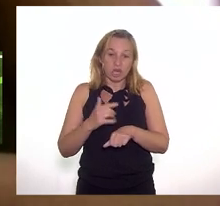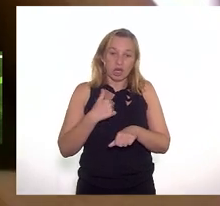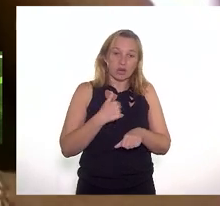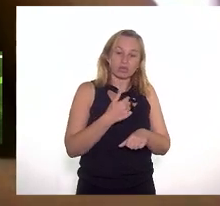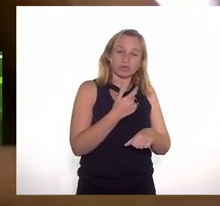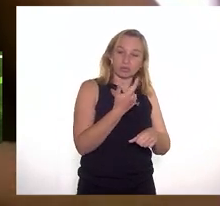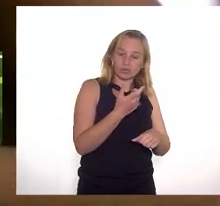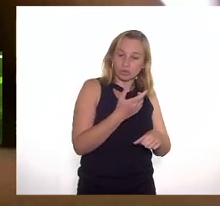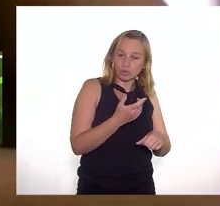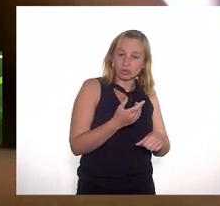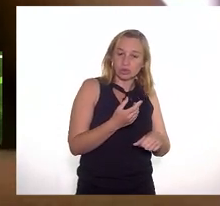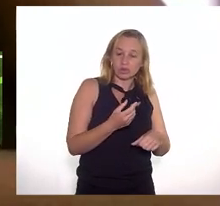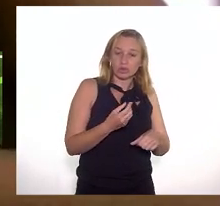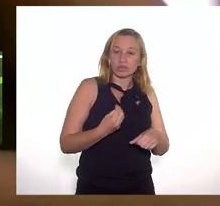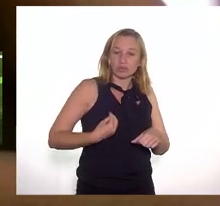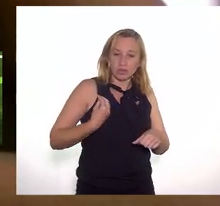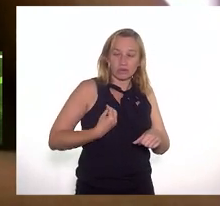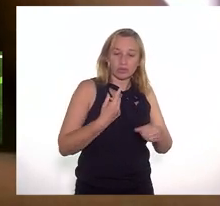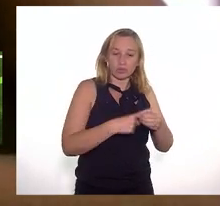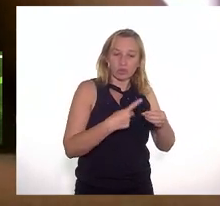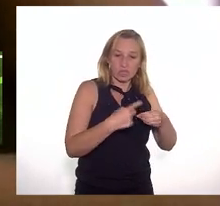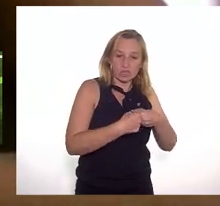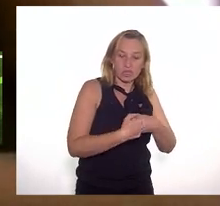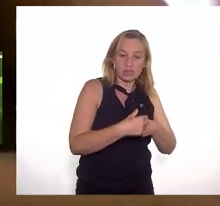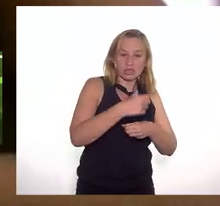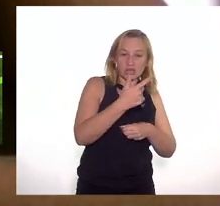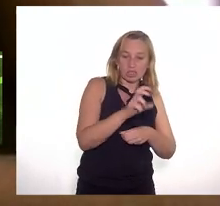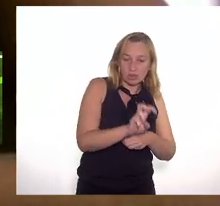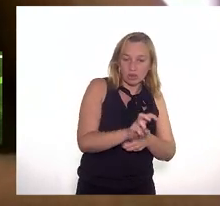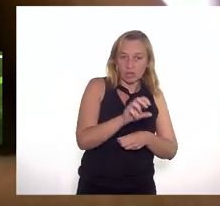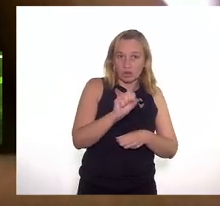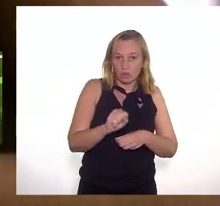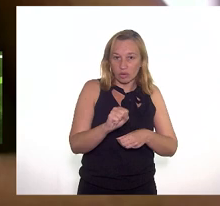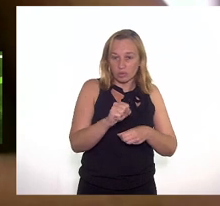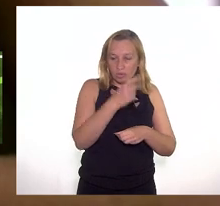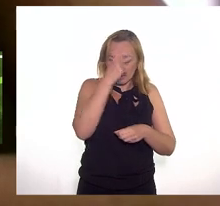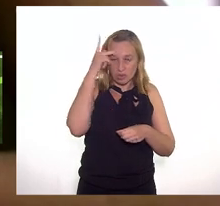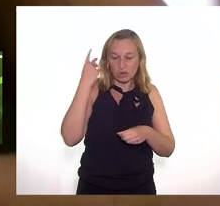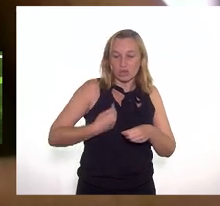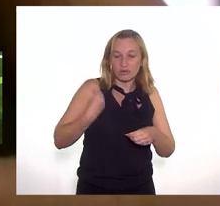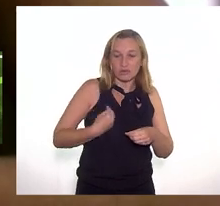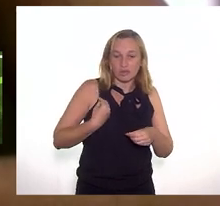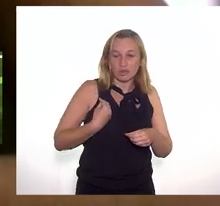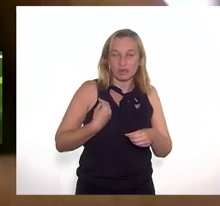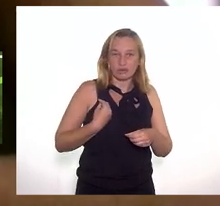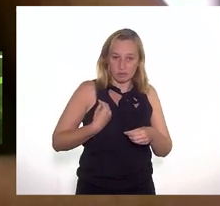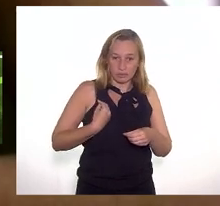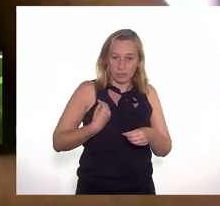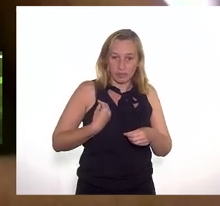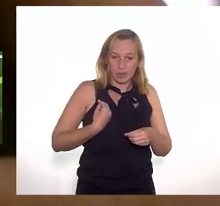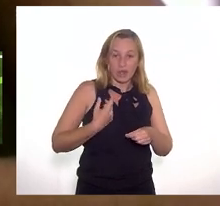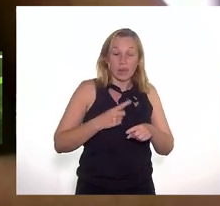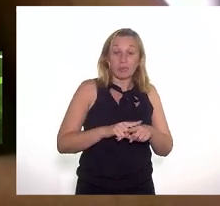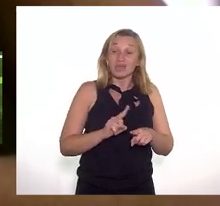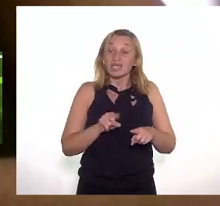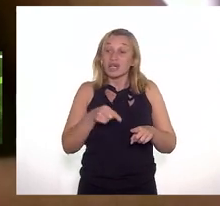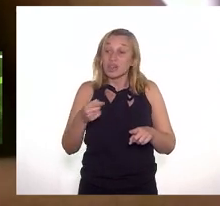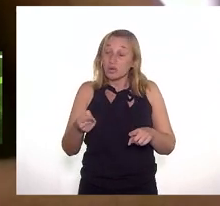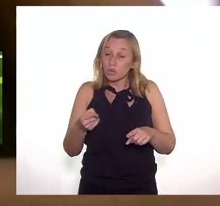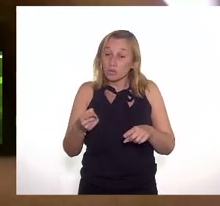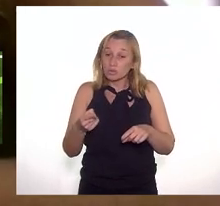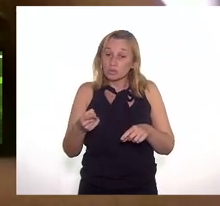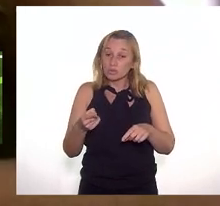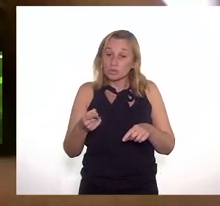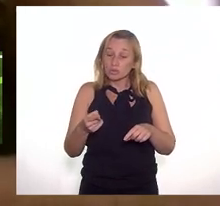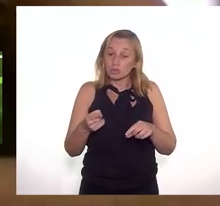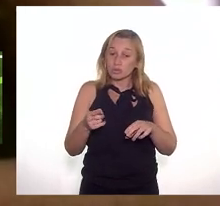habitantes, eu sei os casos que chegam até mim, mas e aqueles casos que ainda estão lá precisando do diagnóstico? Eu acho que